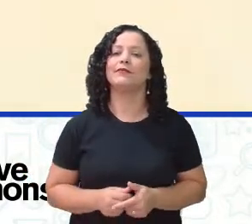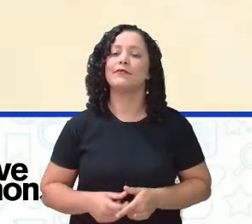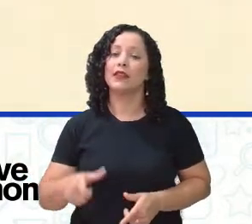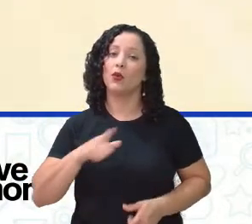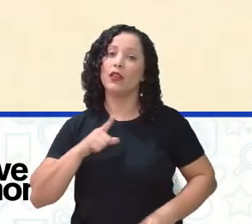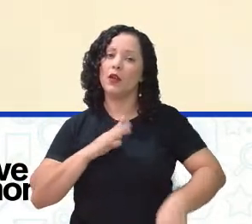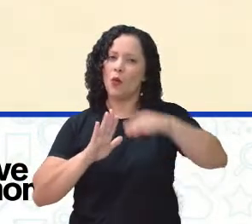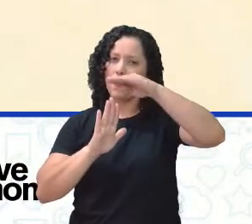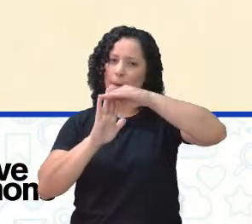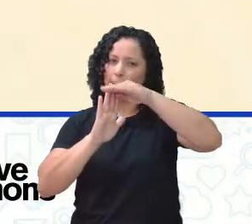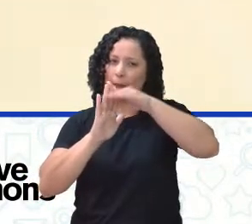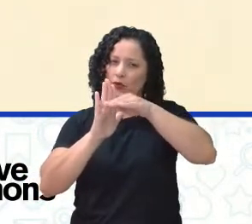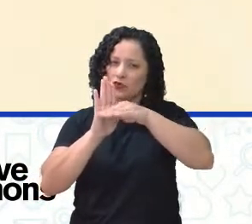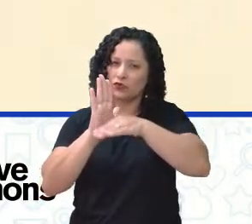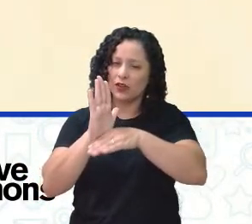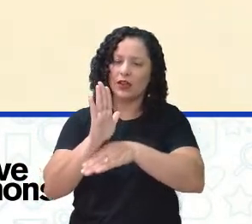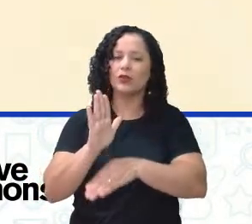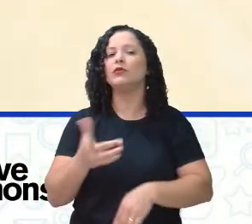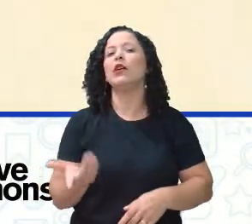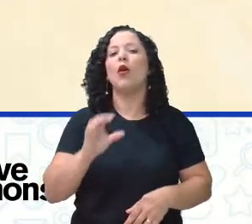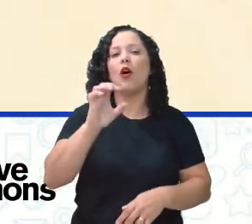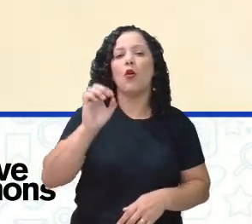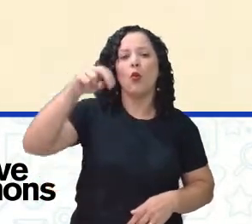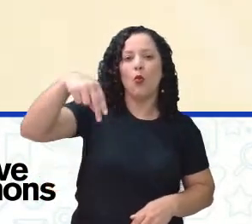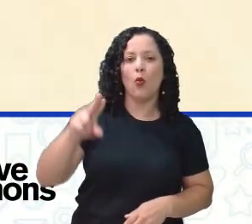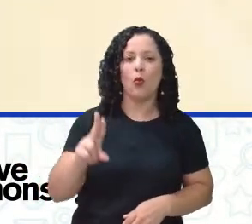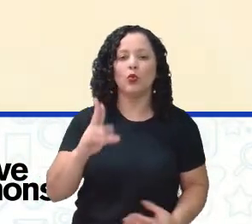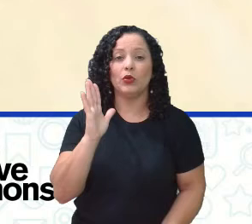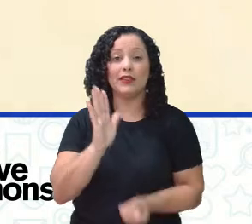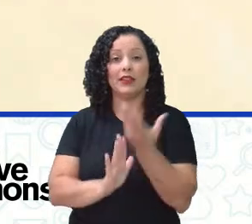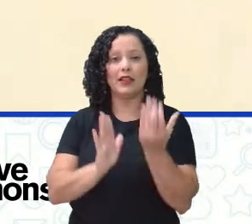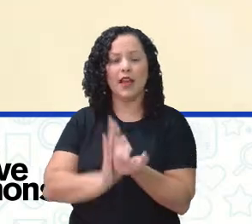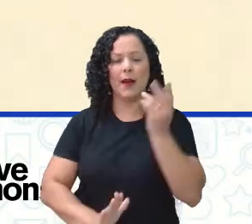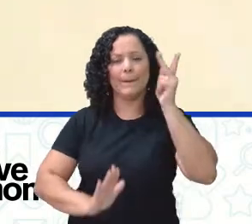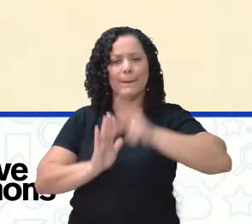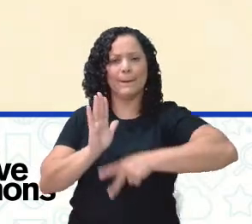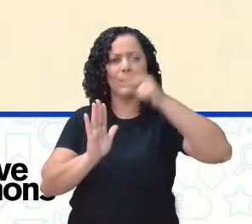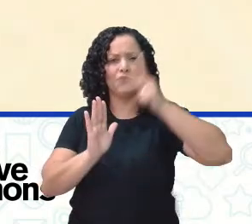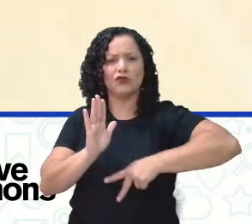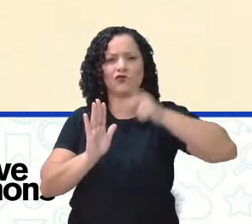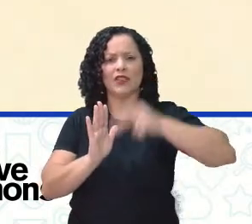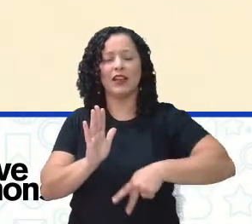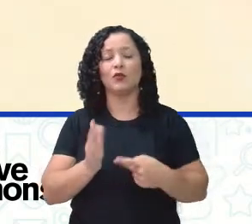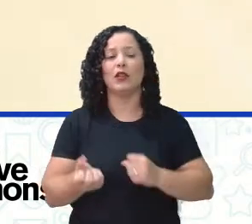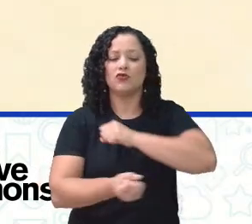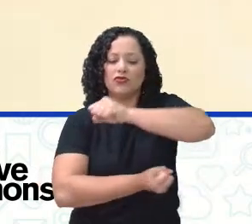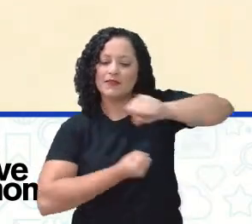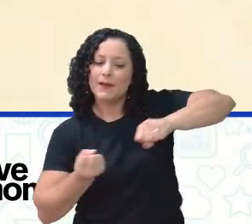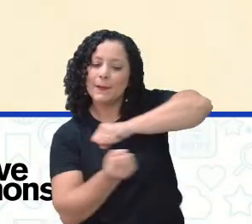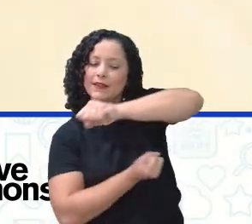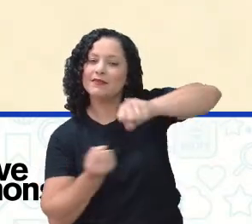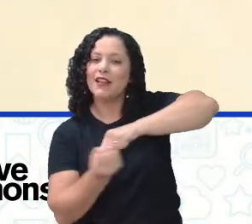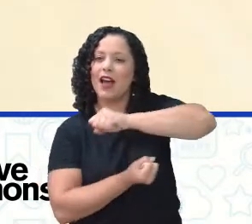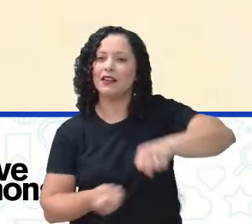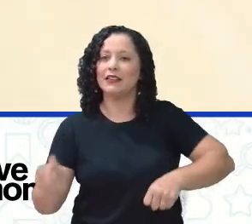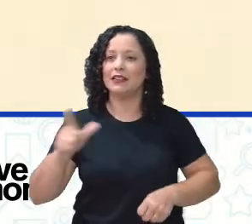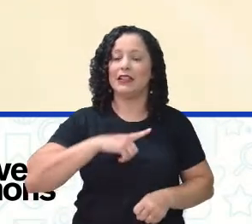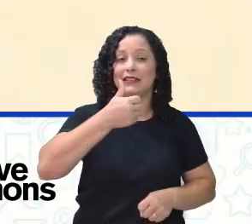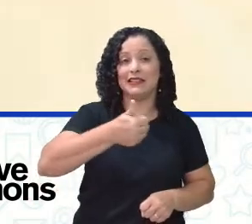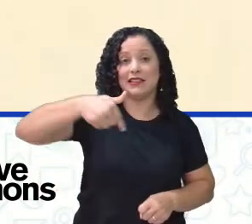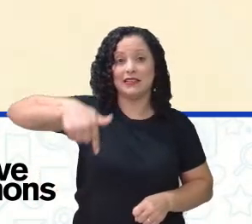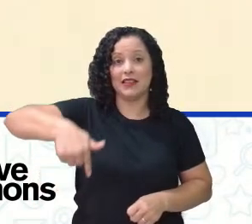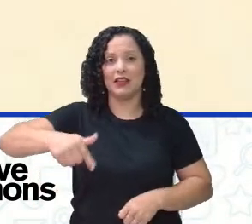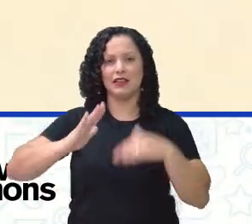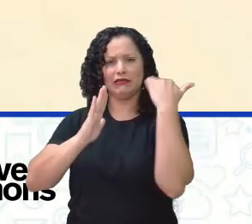Unidas anunciaram os Objetivos Globais para o Desenvolvimento Sustentável. São 17 objetivos que protegem o